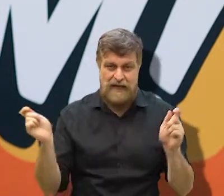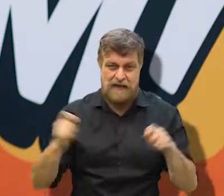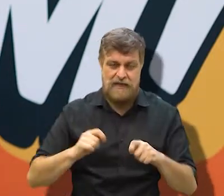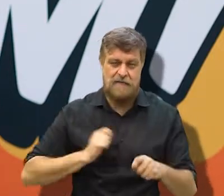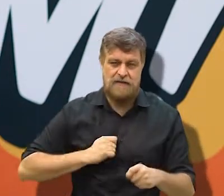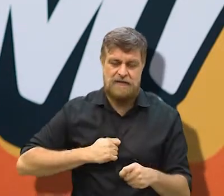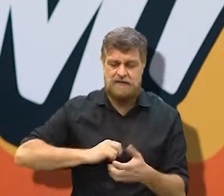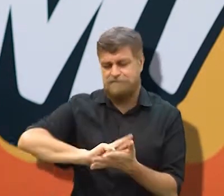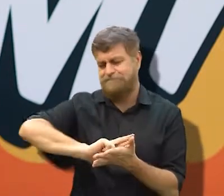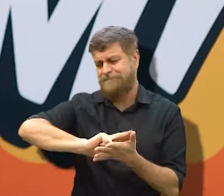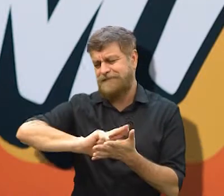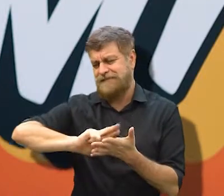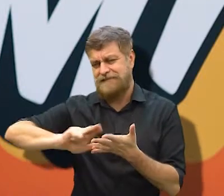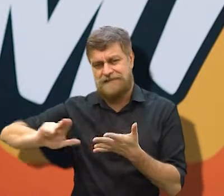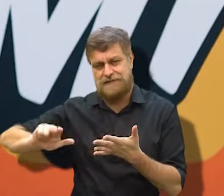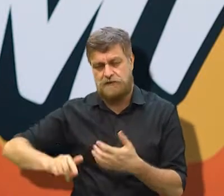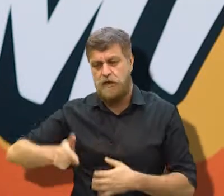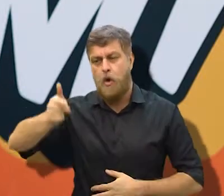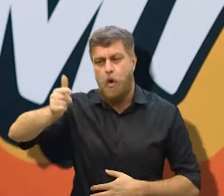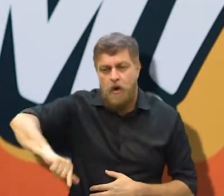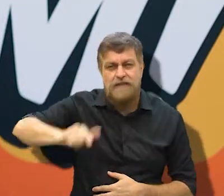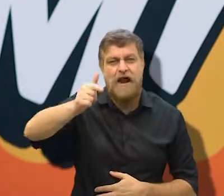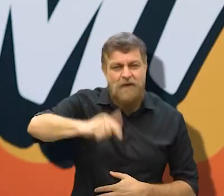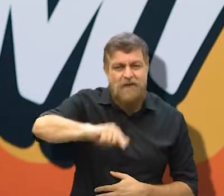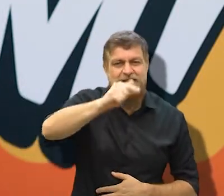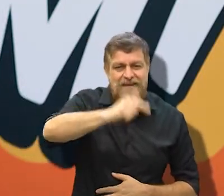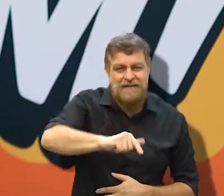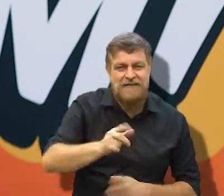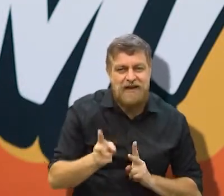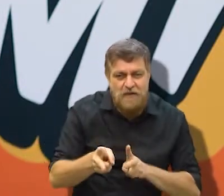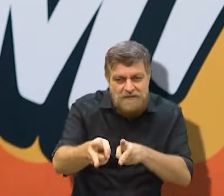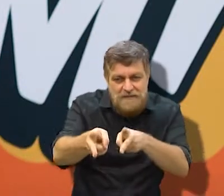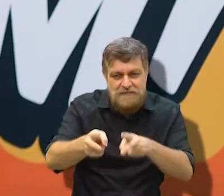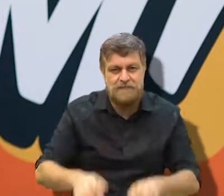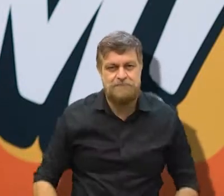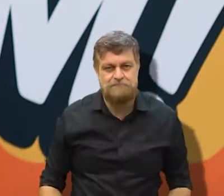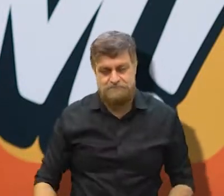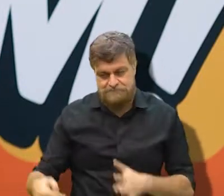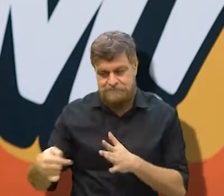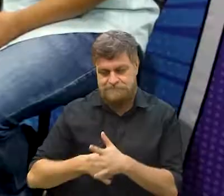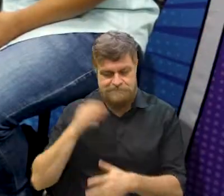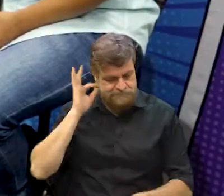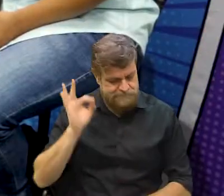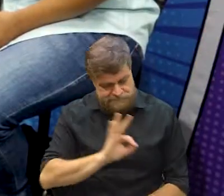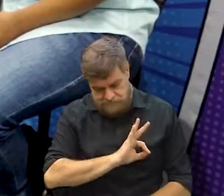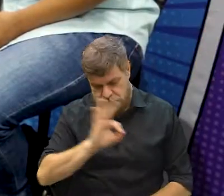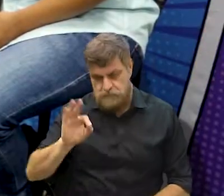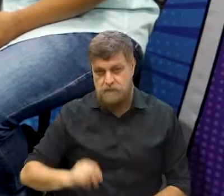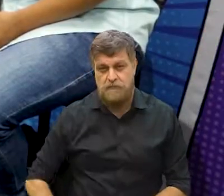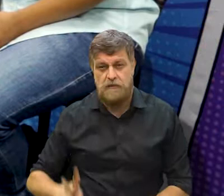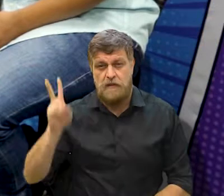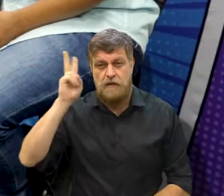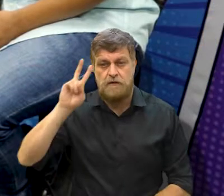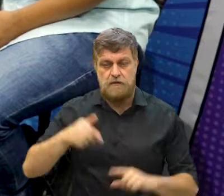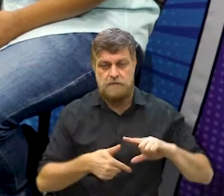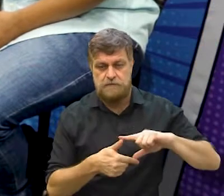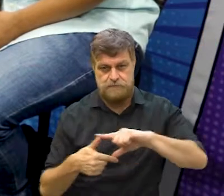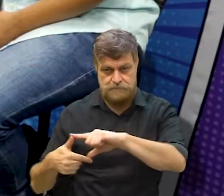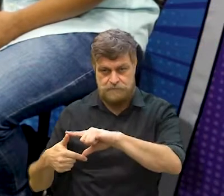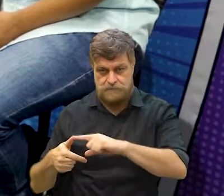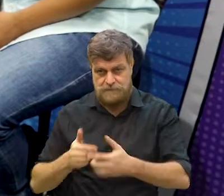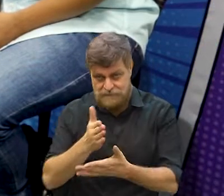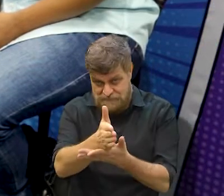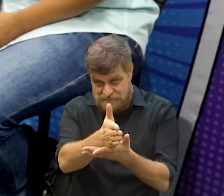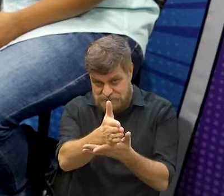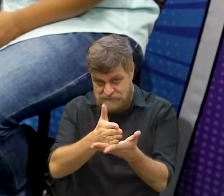dá para diversas histórias, né? O que você tá planejando? Bela pergunta. Essa é uma HQ, ela